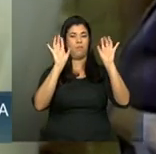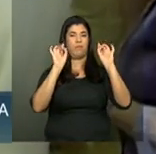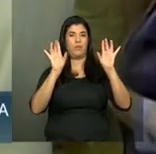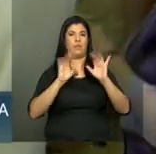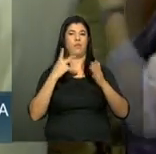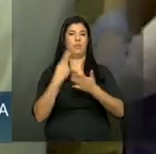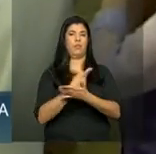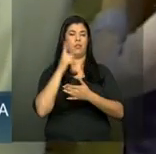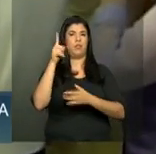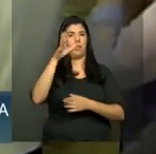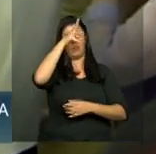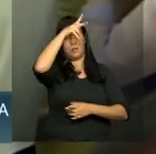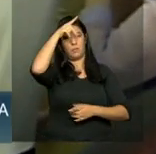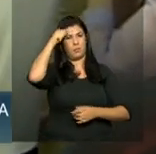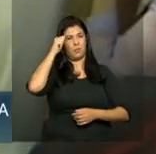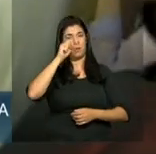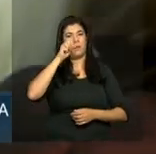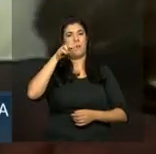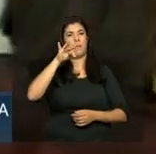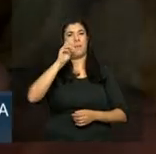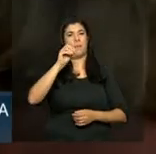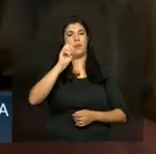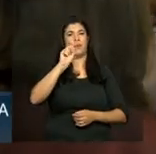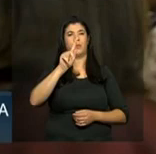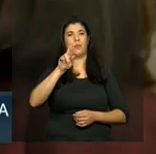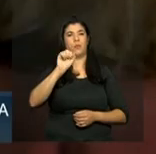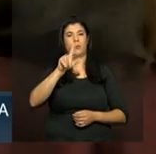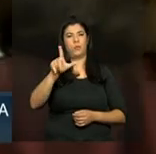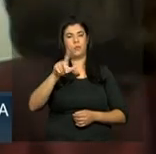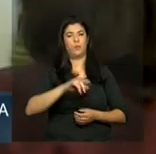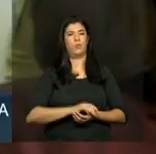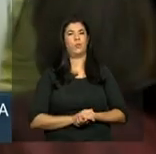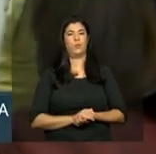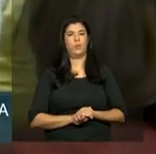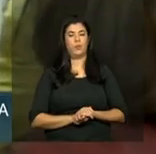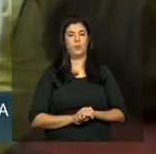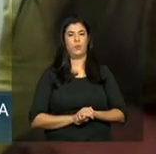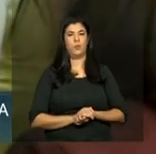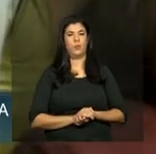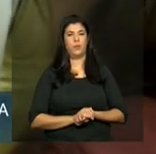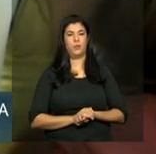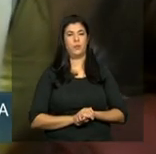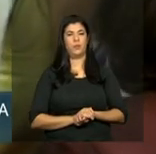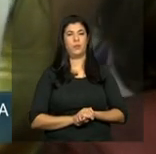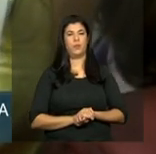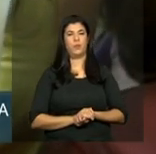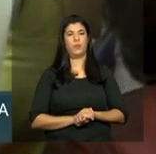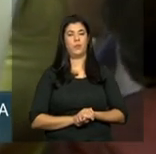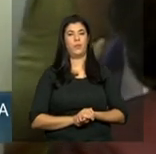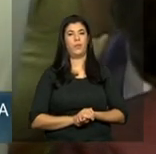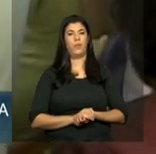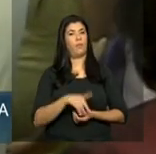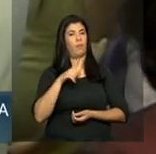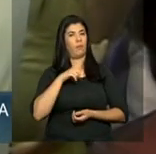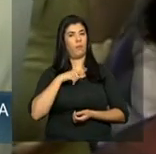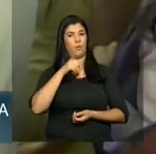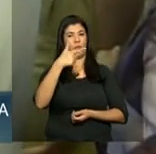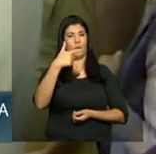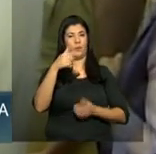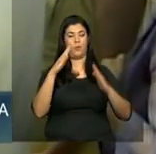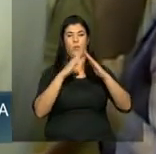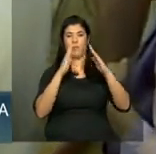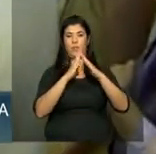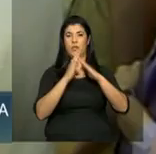oficial em Campo Grande Mato Grosso do Sul 12 casas estarão